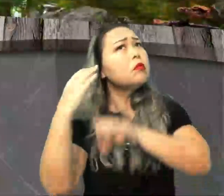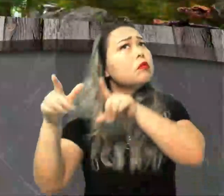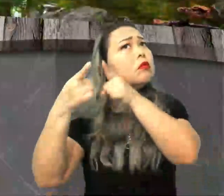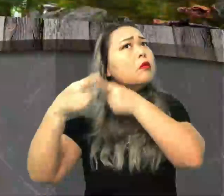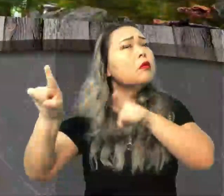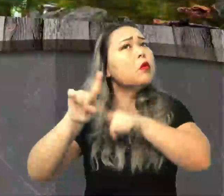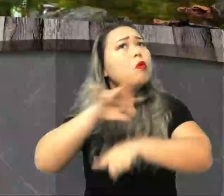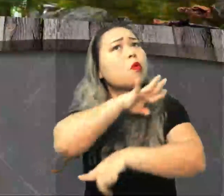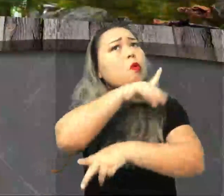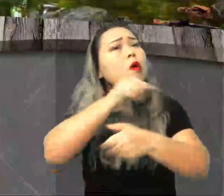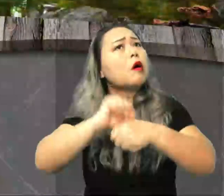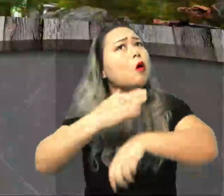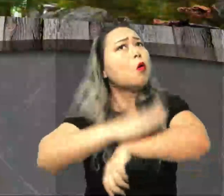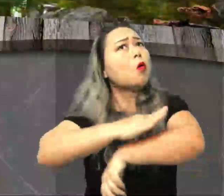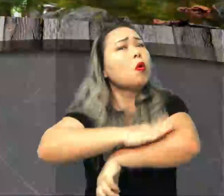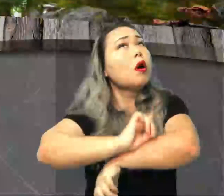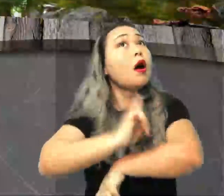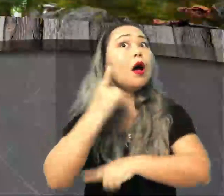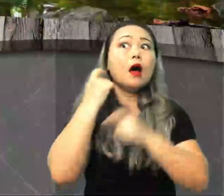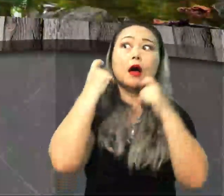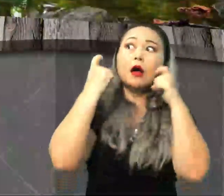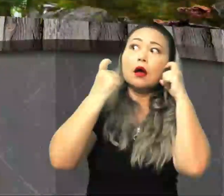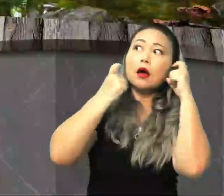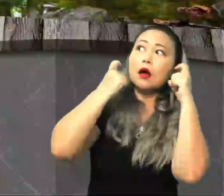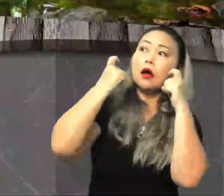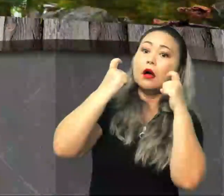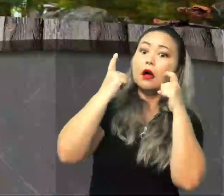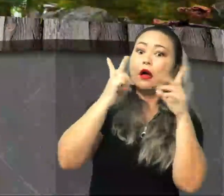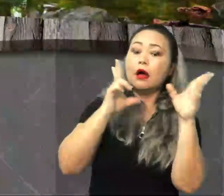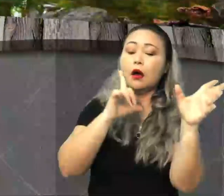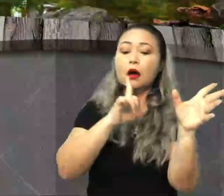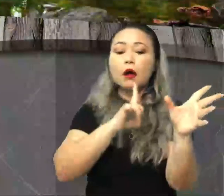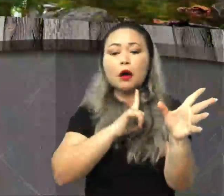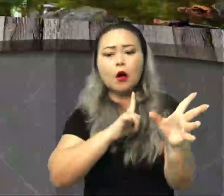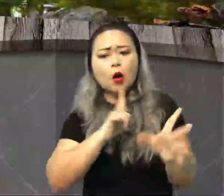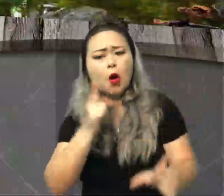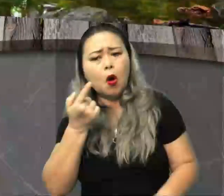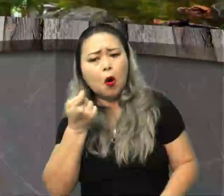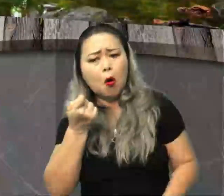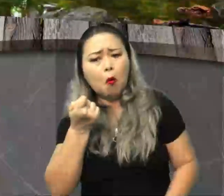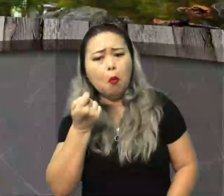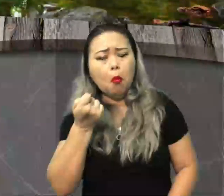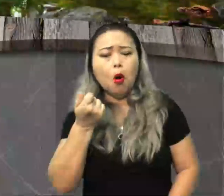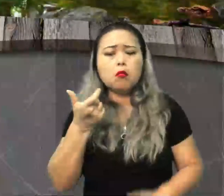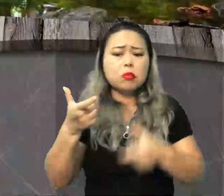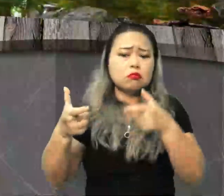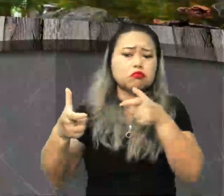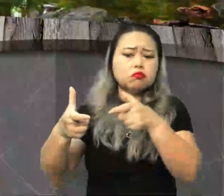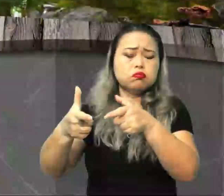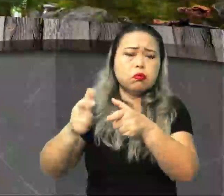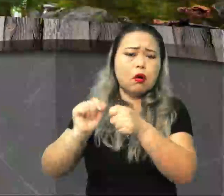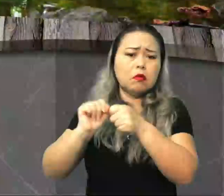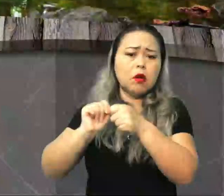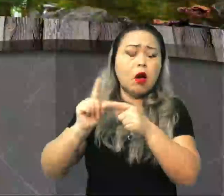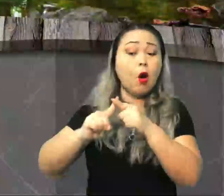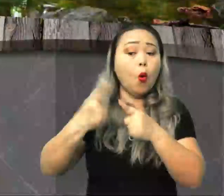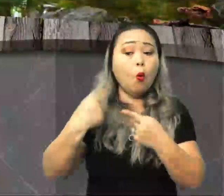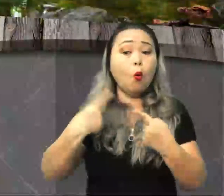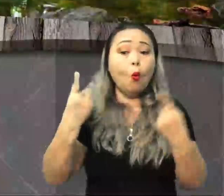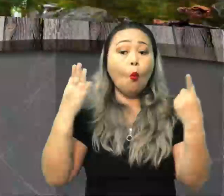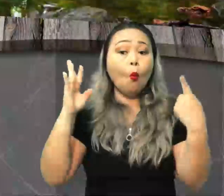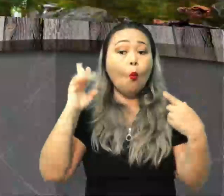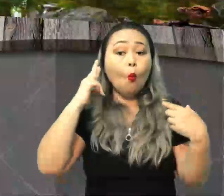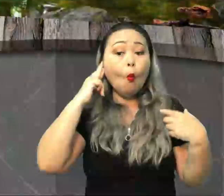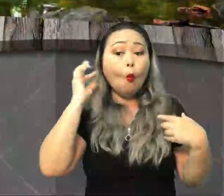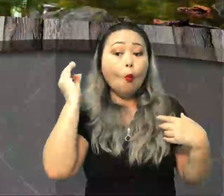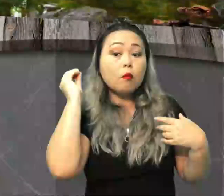animais, aí você começa a se preocupar. Ou tem um pouco, né, uma população pequena, ou você não ouve nada, então você não